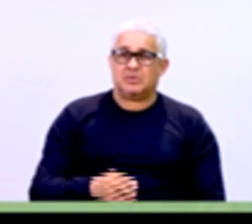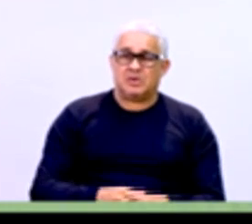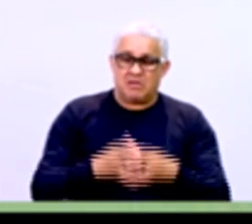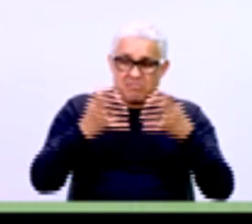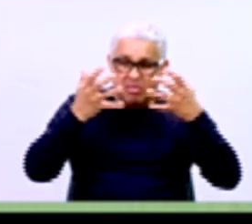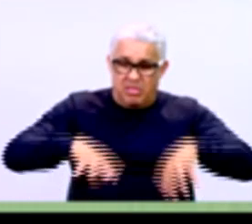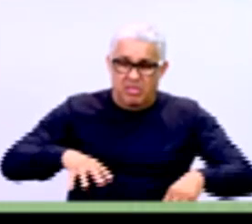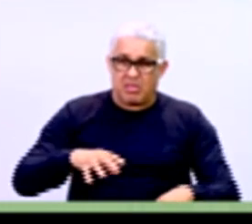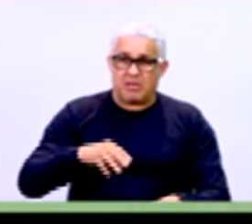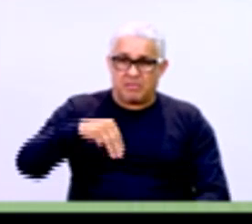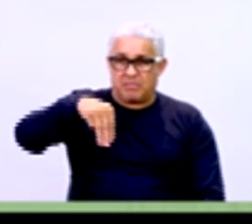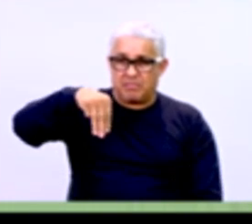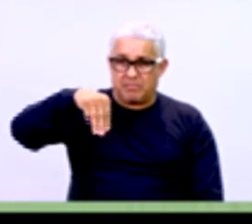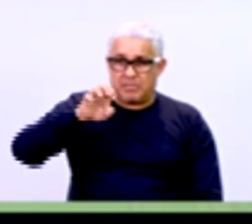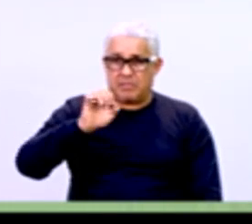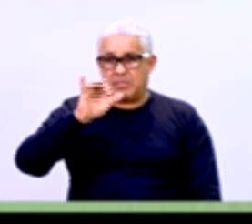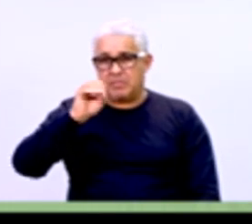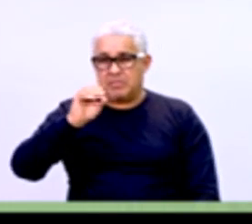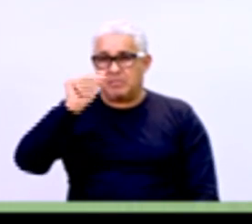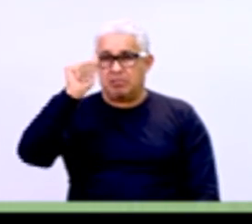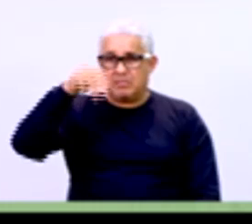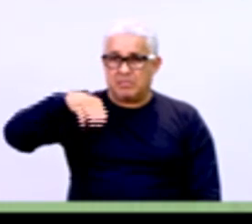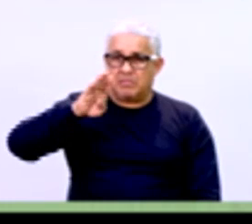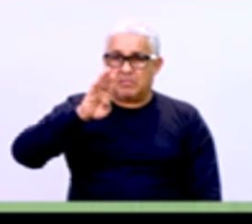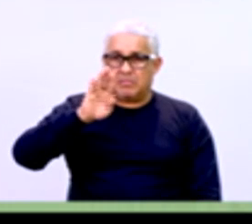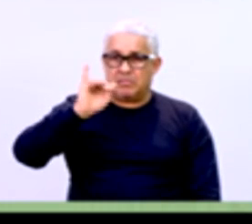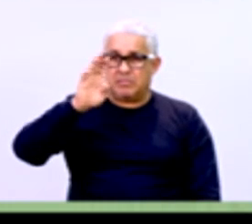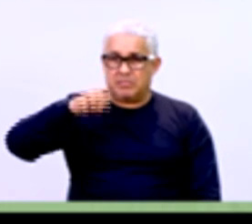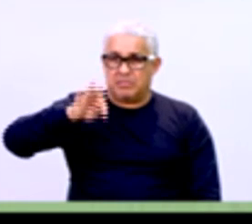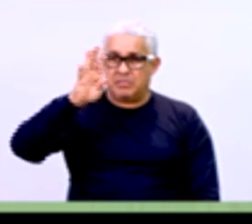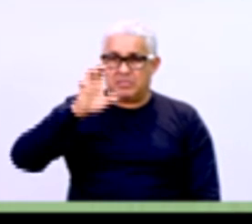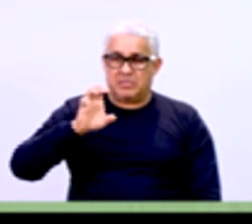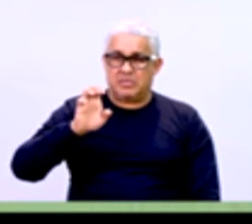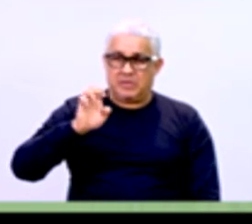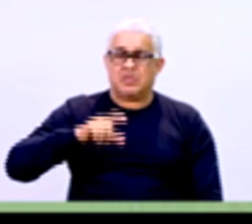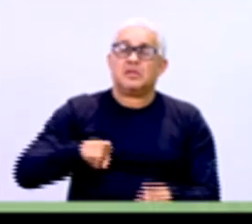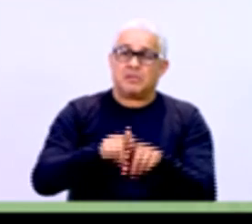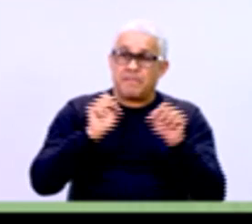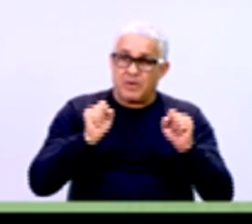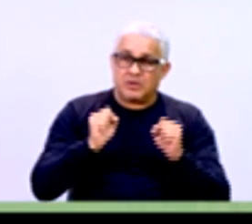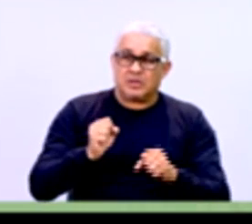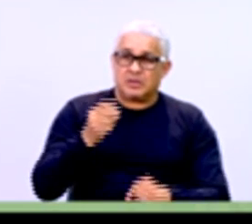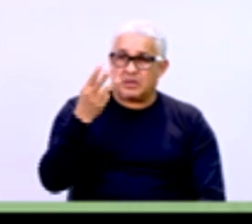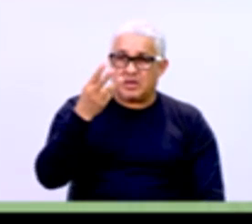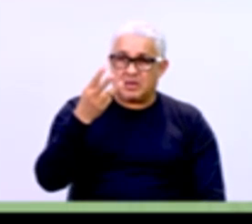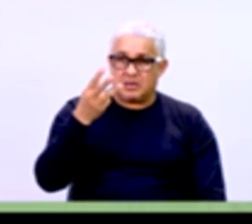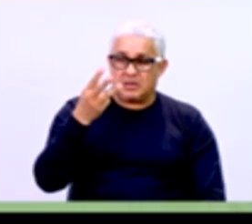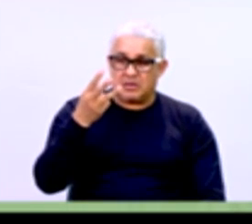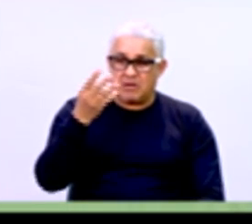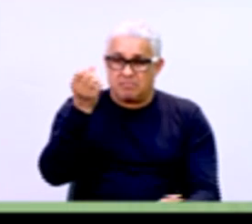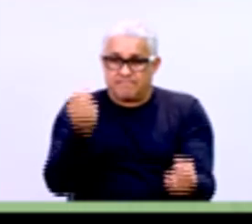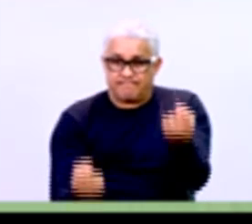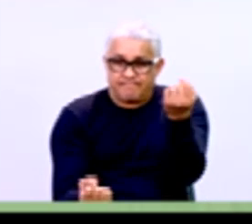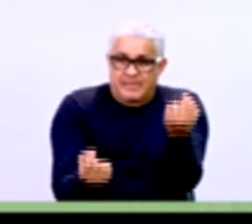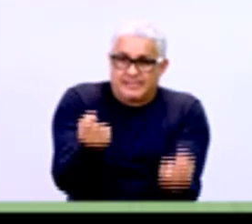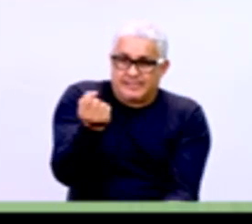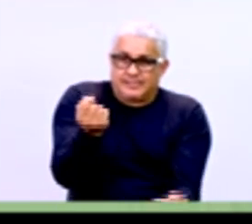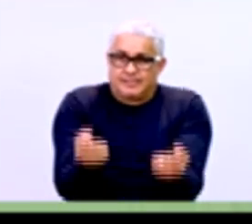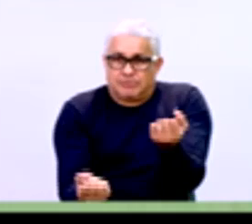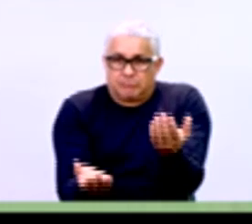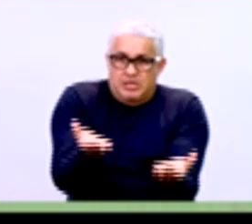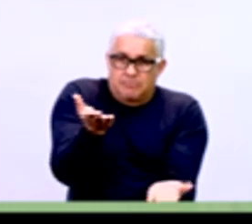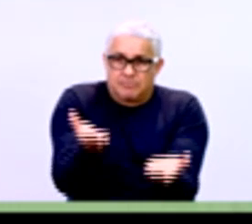monitor, por exemplo, pode ter até 3 quilos de metais pesados. Já existe no